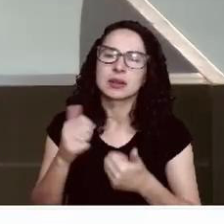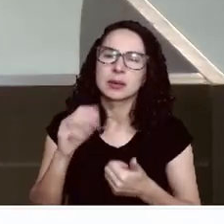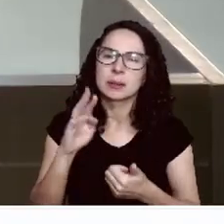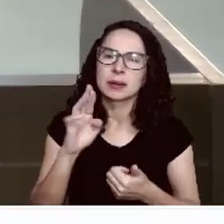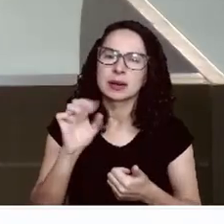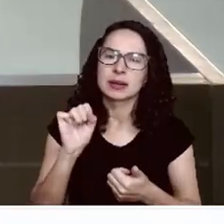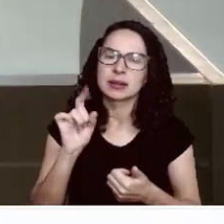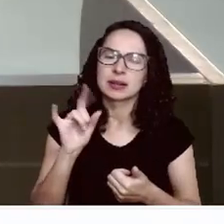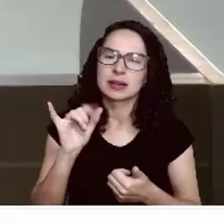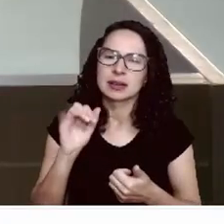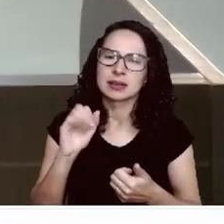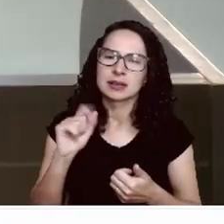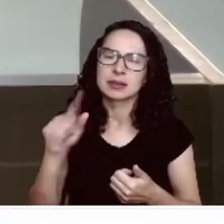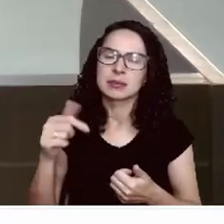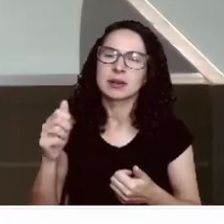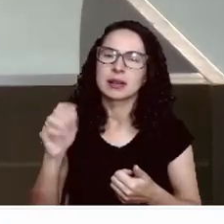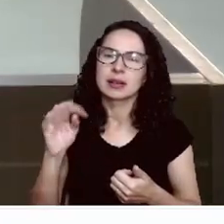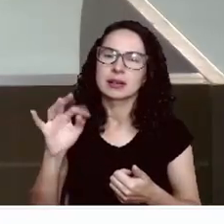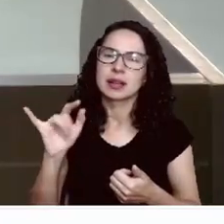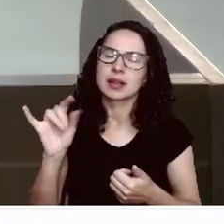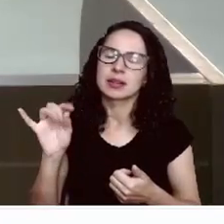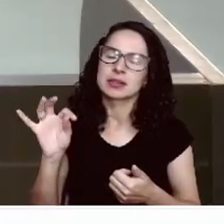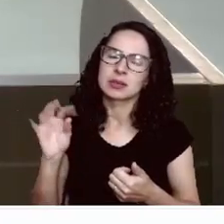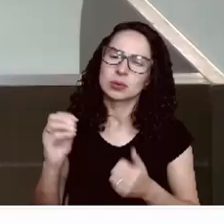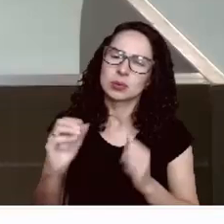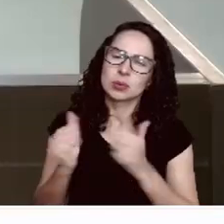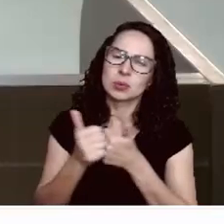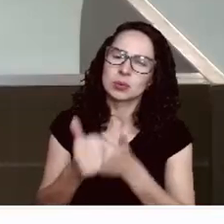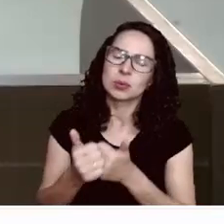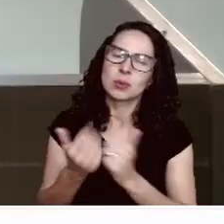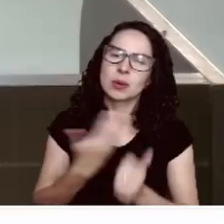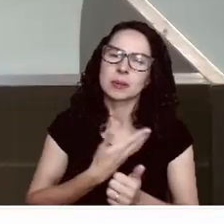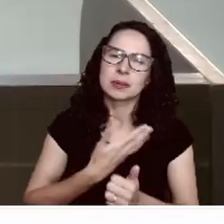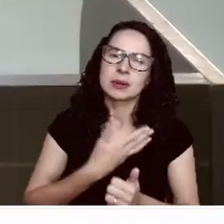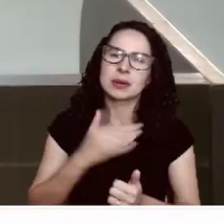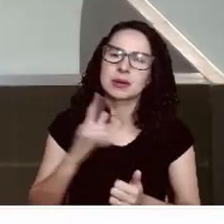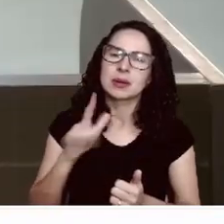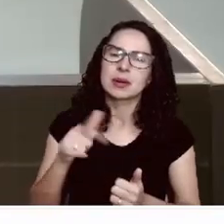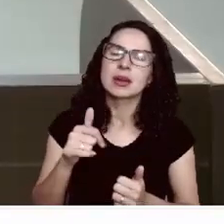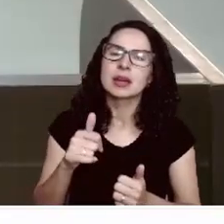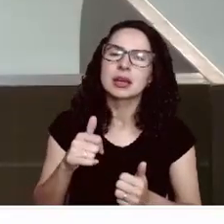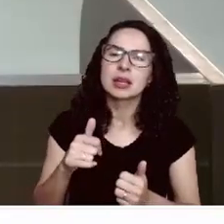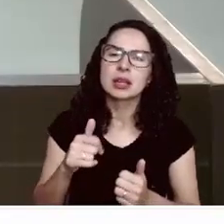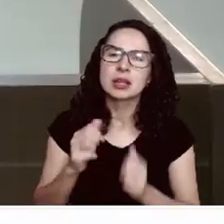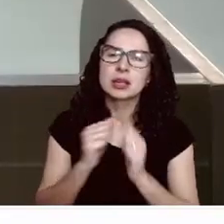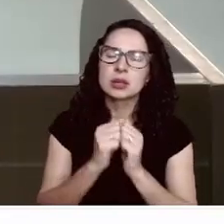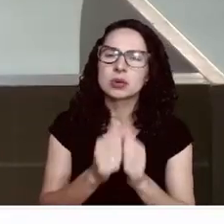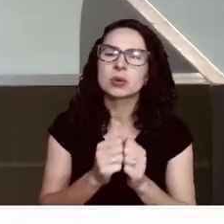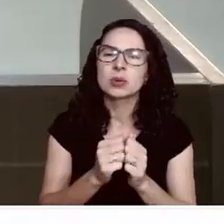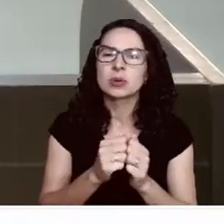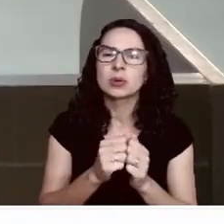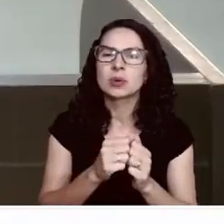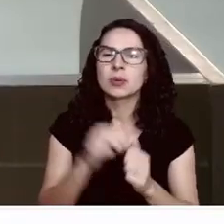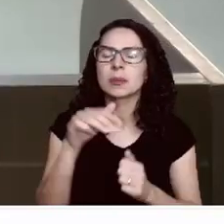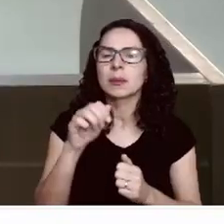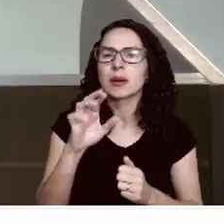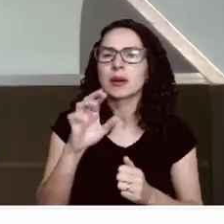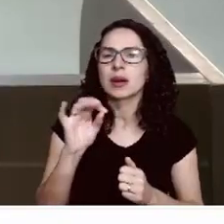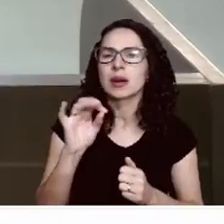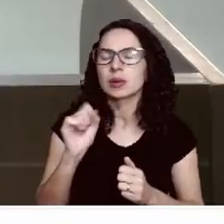pegamos uma grande amizade. O Sander é concunhado do Marco Silva, que acompanhou toda essa situação dele,